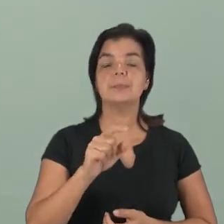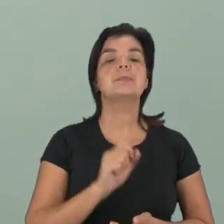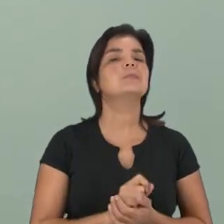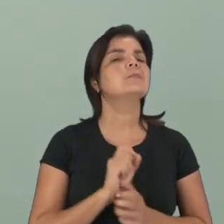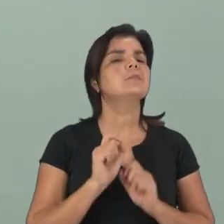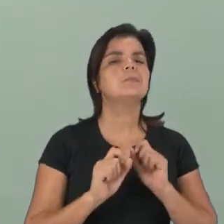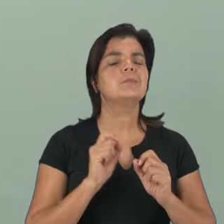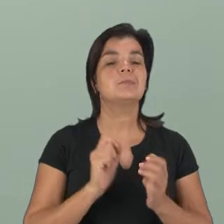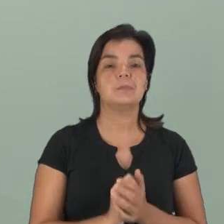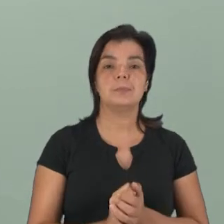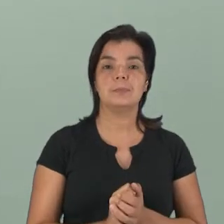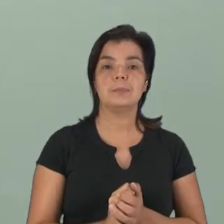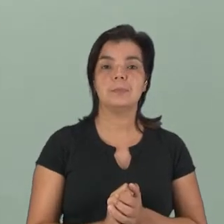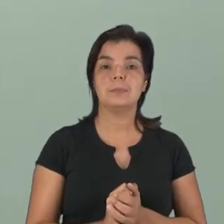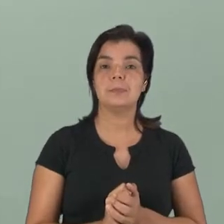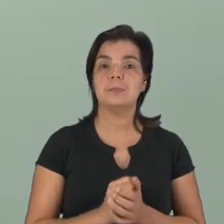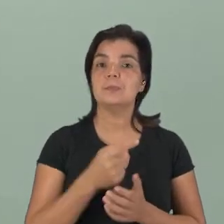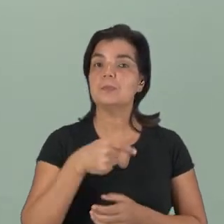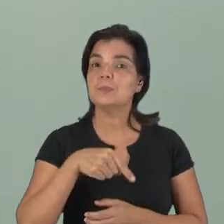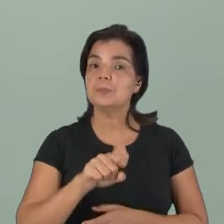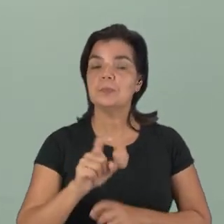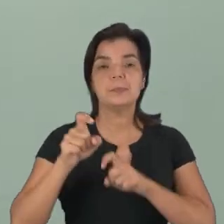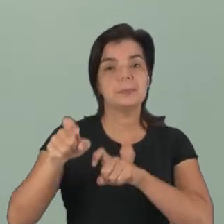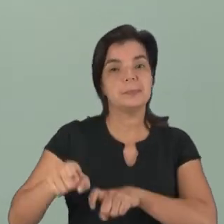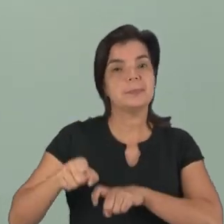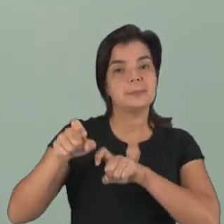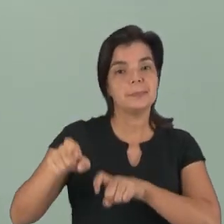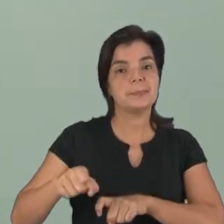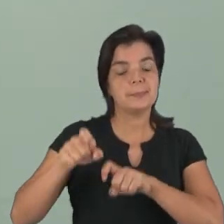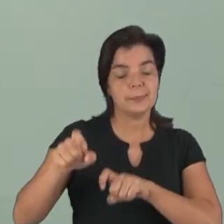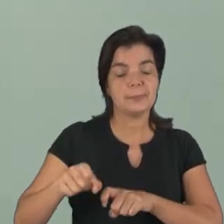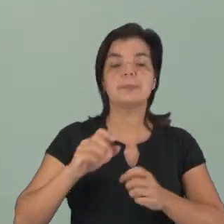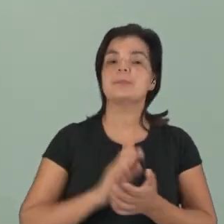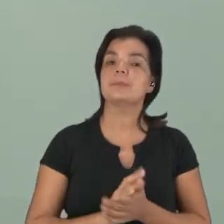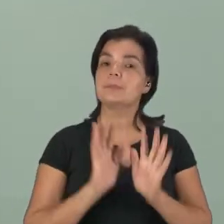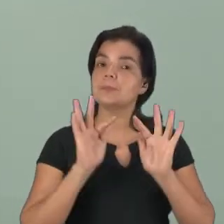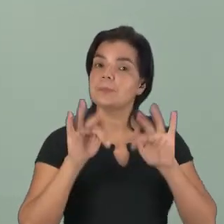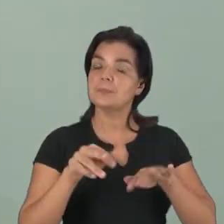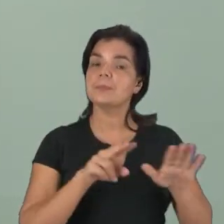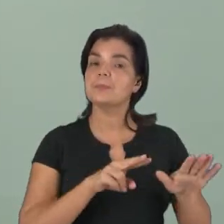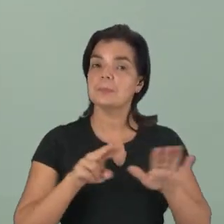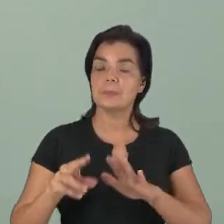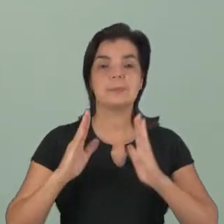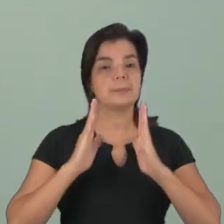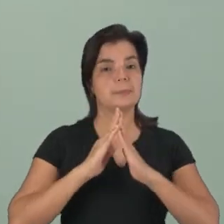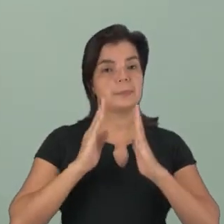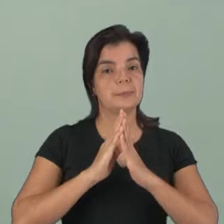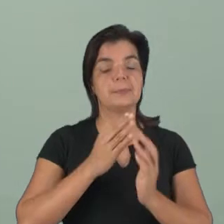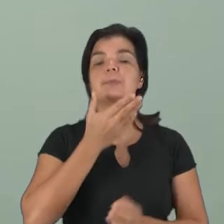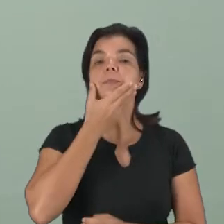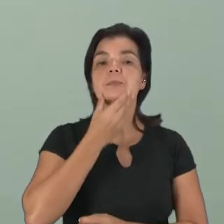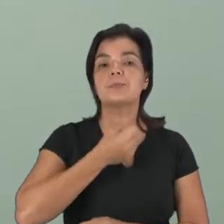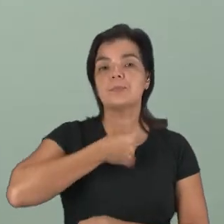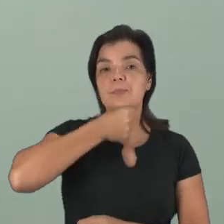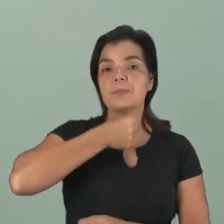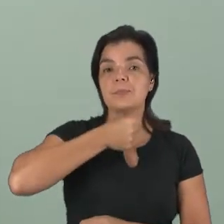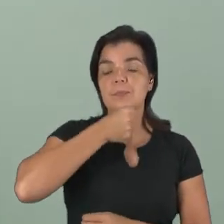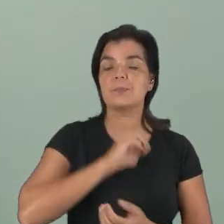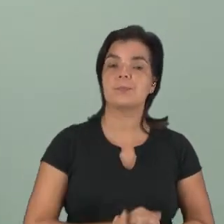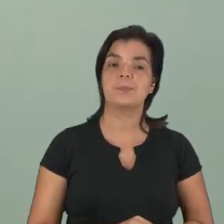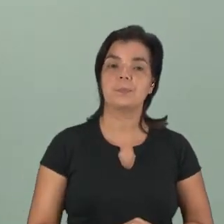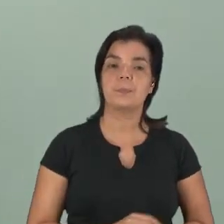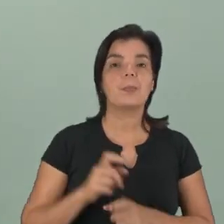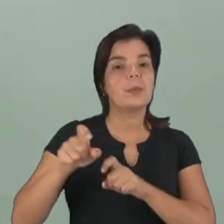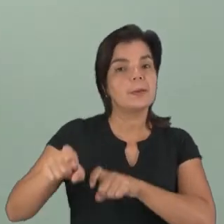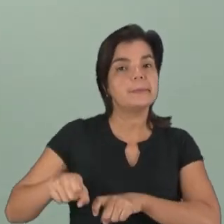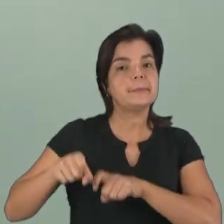passar o dia na fazenda do seu avô passar o final de semana na casa do seu avô então